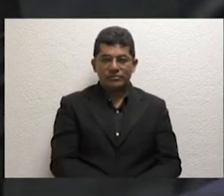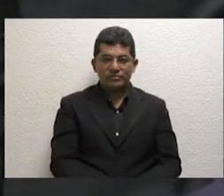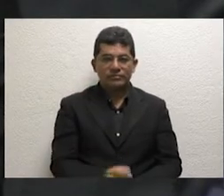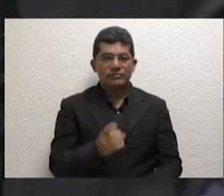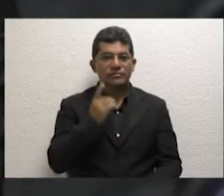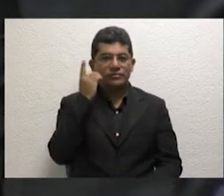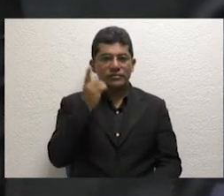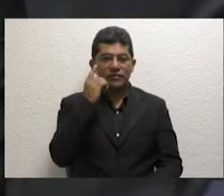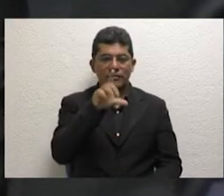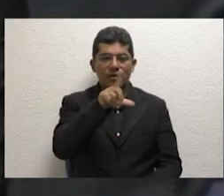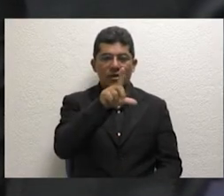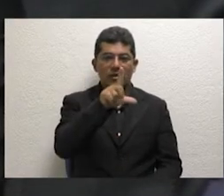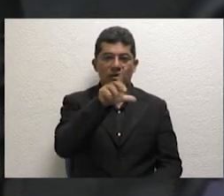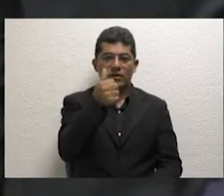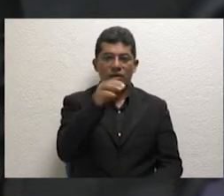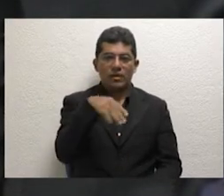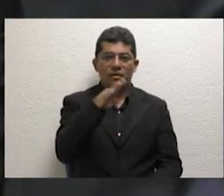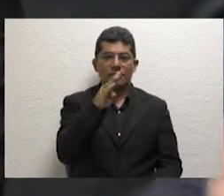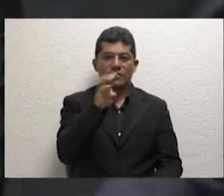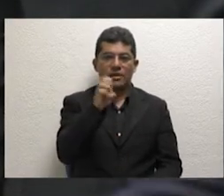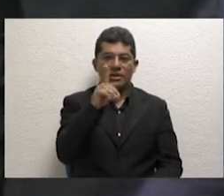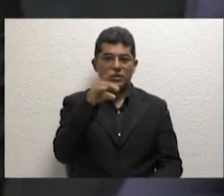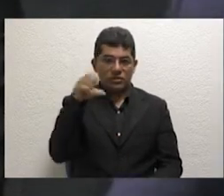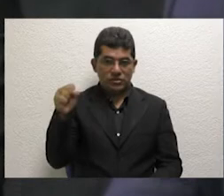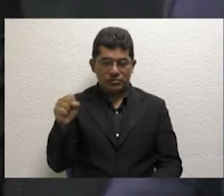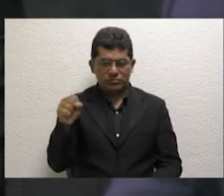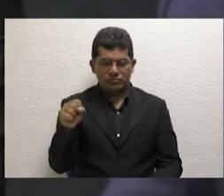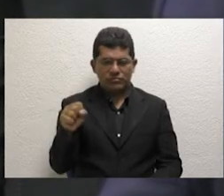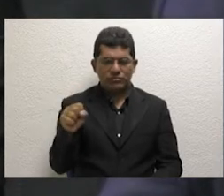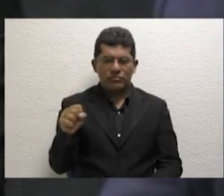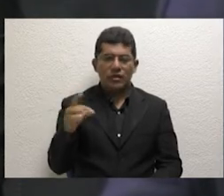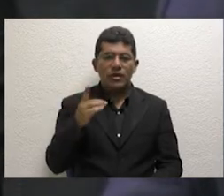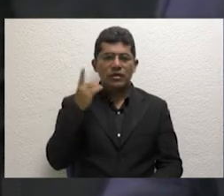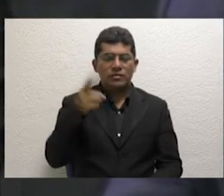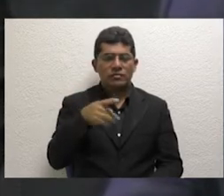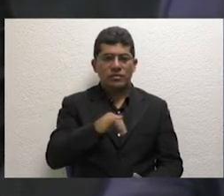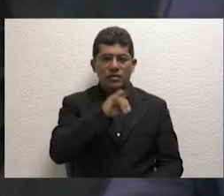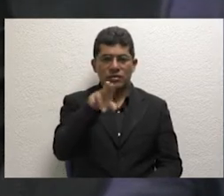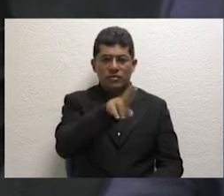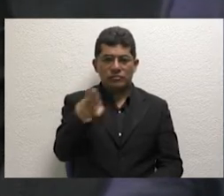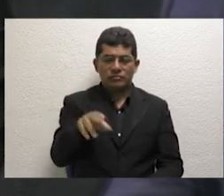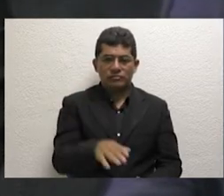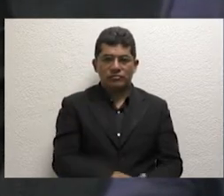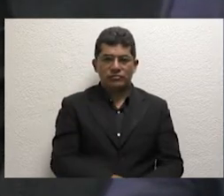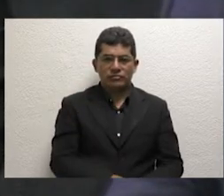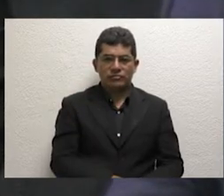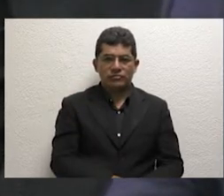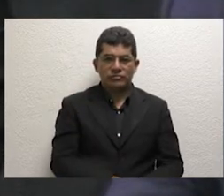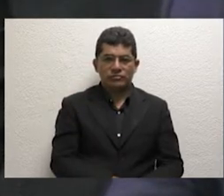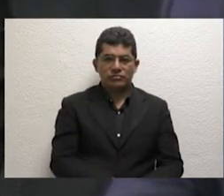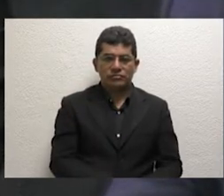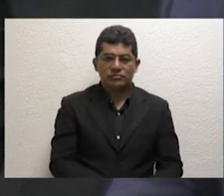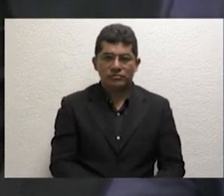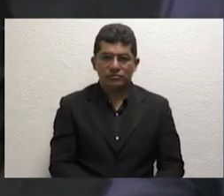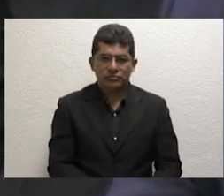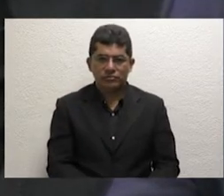Lambert deputado presente em nome do professor Lambert aqui meu amigo em nome do professor Lambert